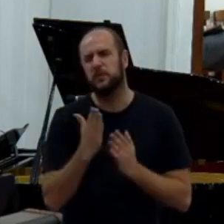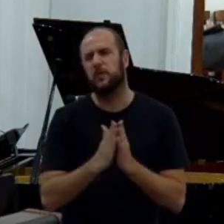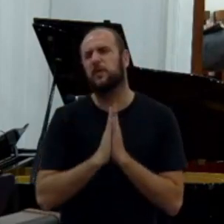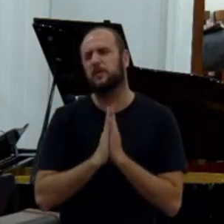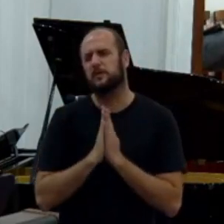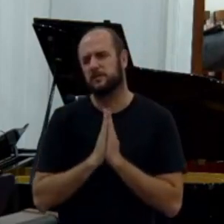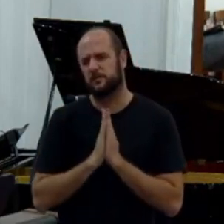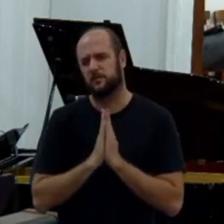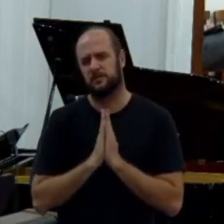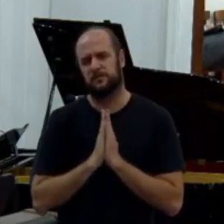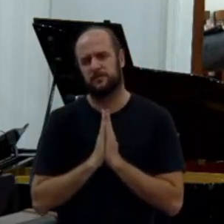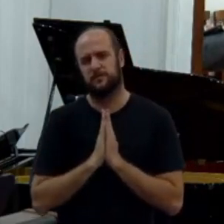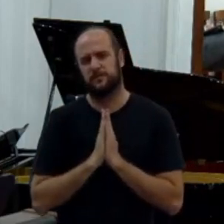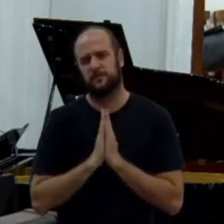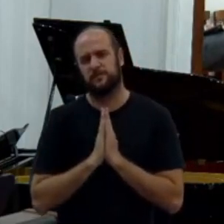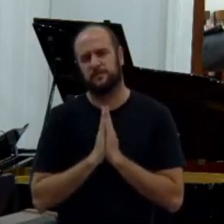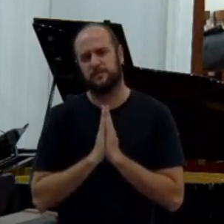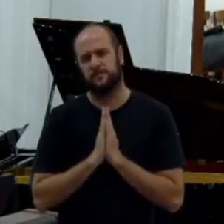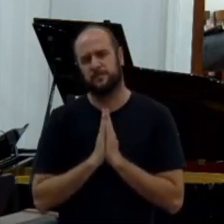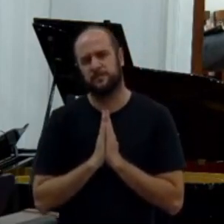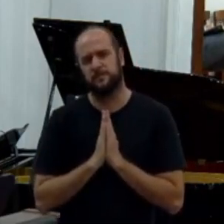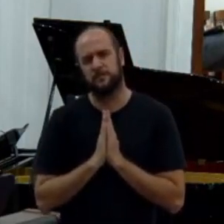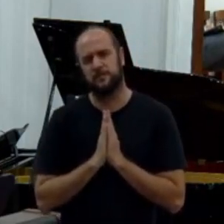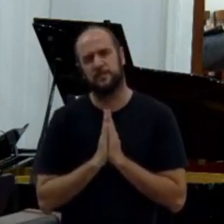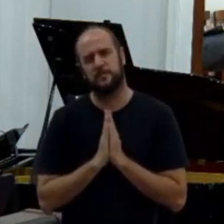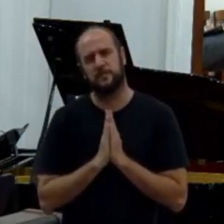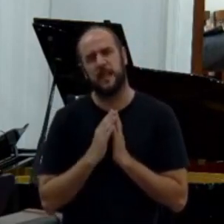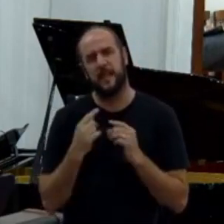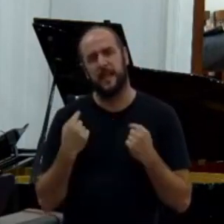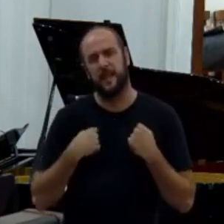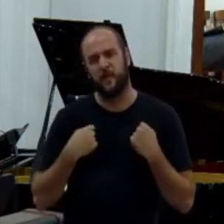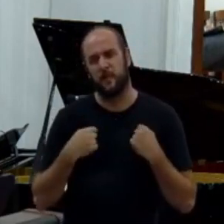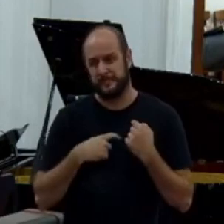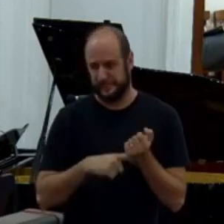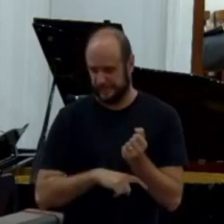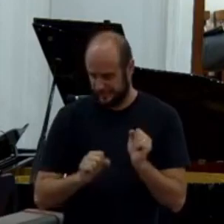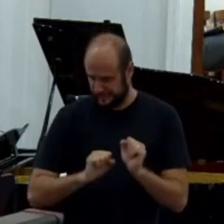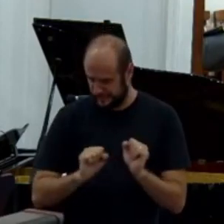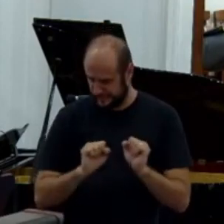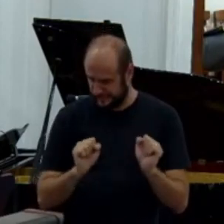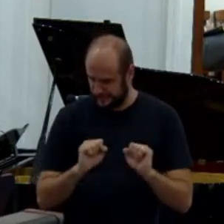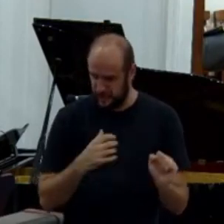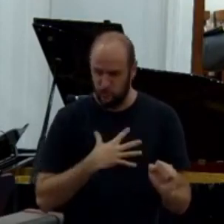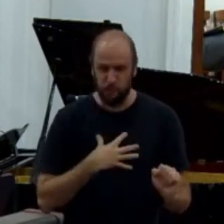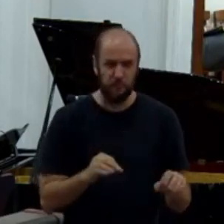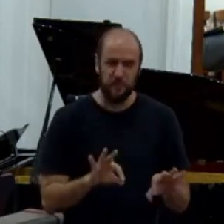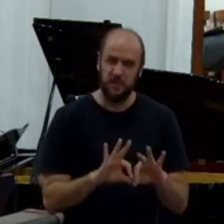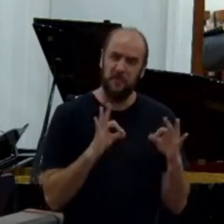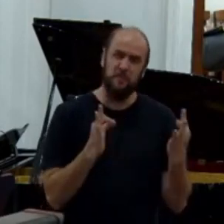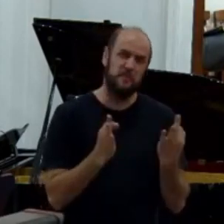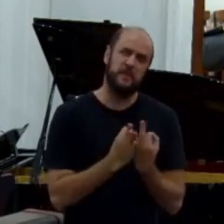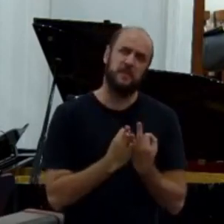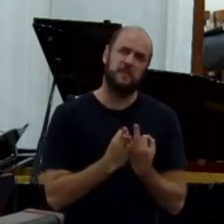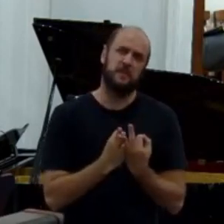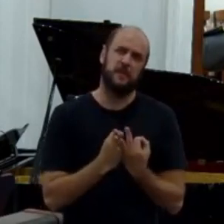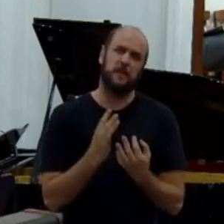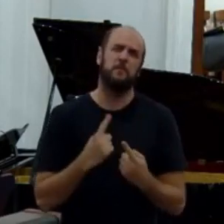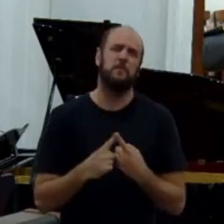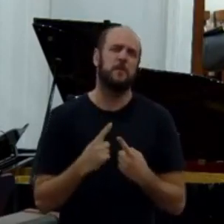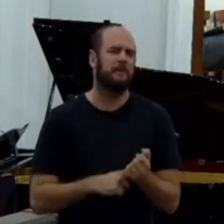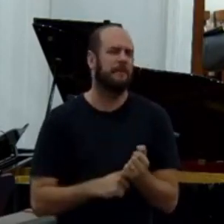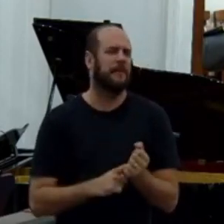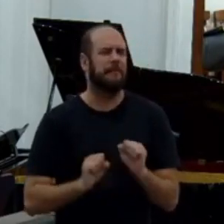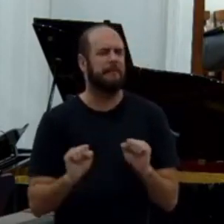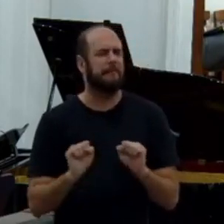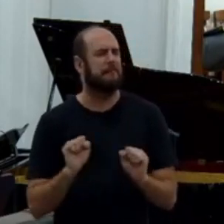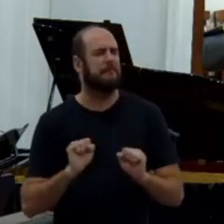mim, porque eu tenho estado tão irritado com os meus filhos, porque eu tenho estado